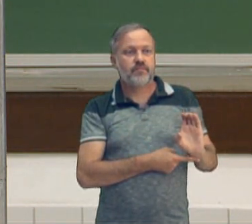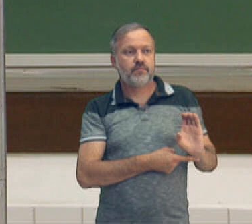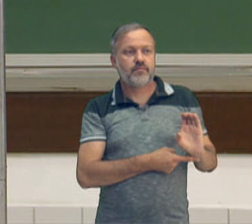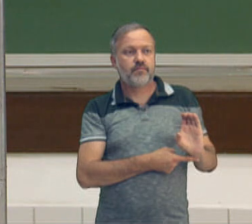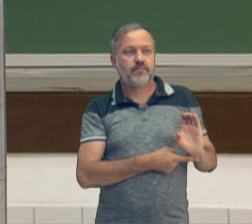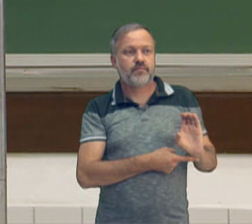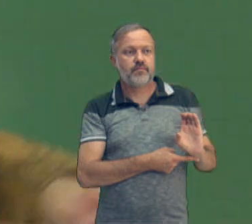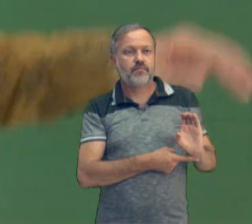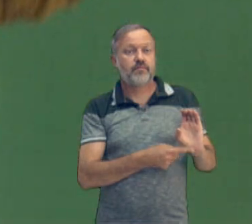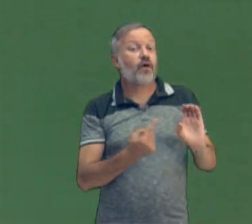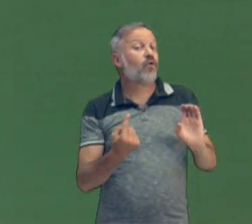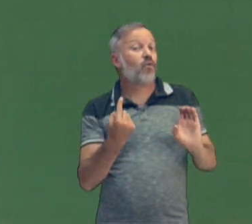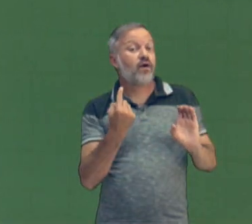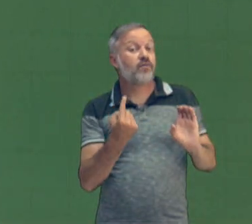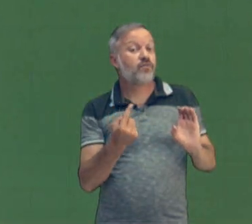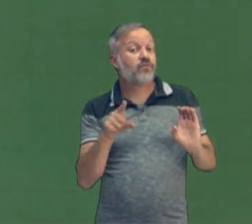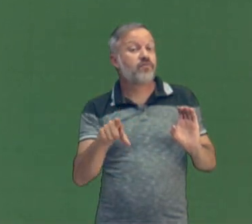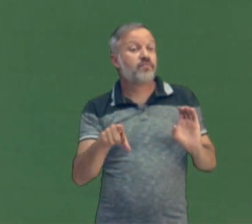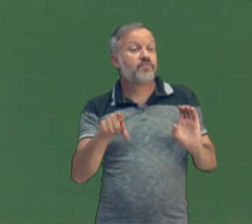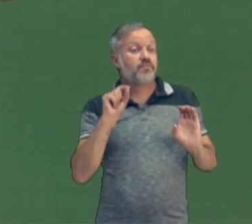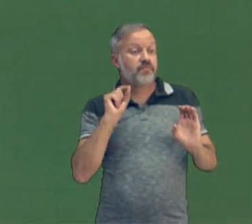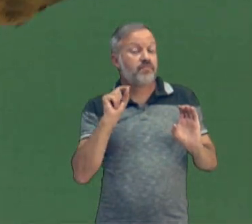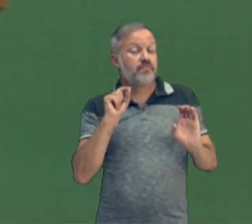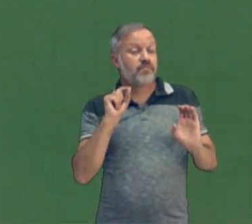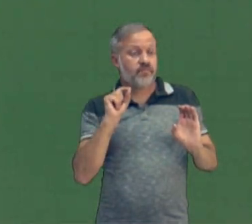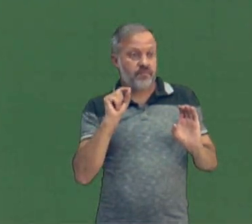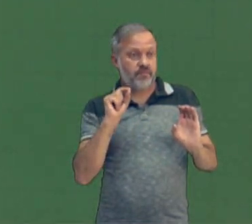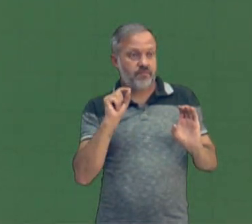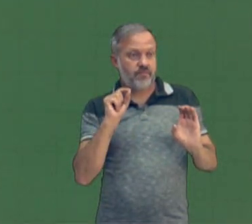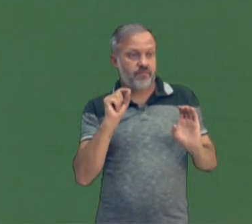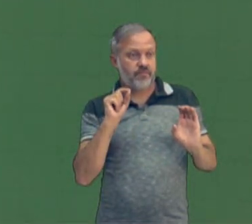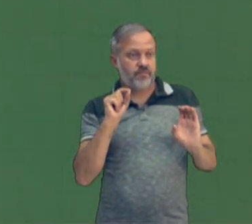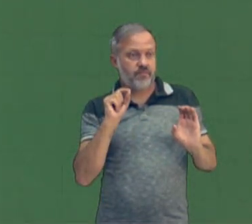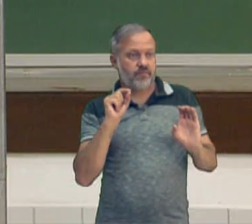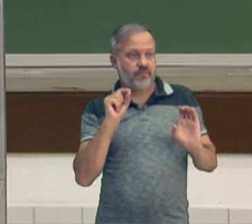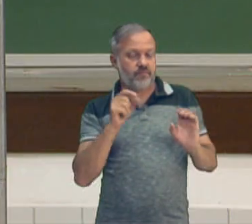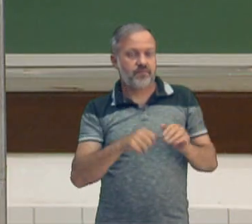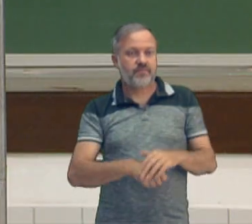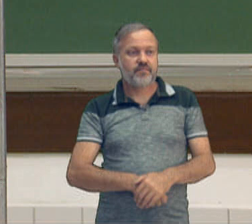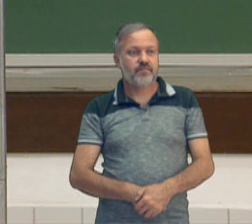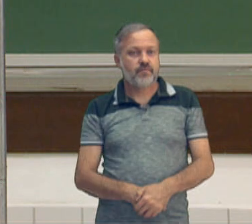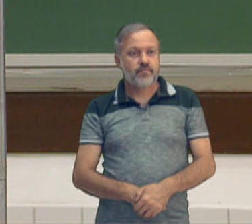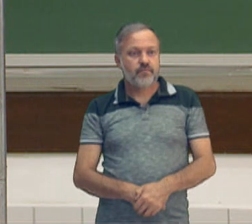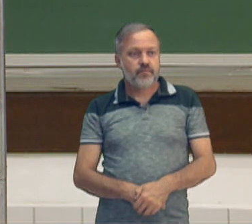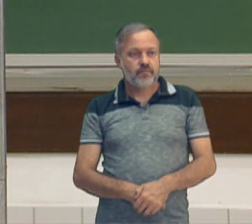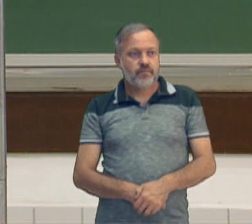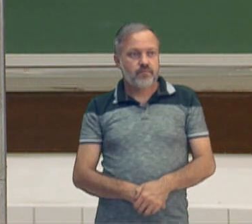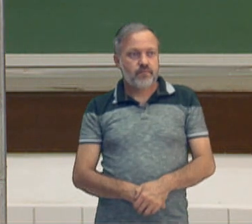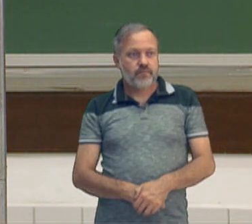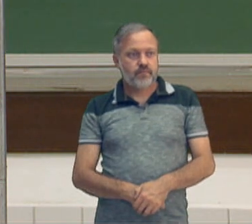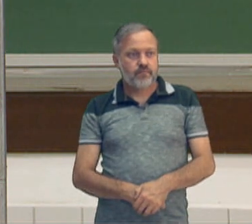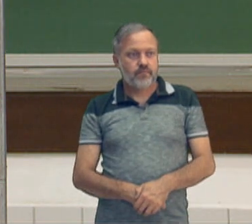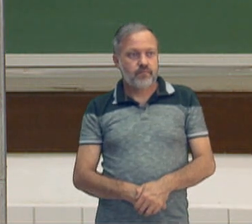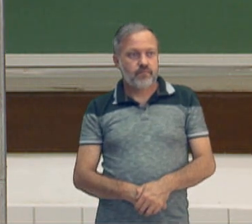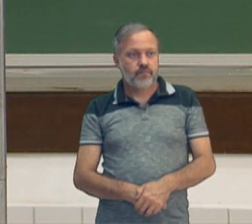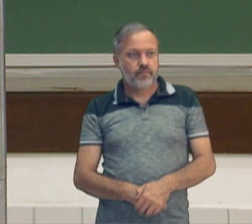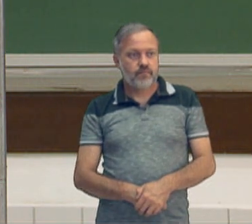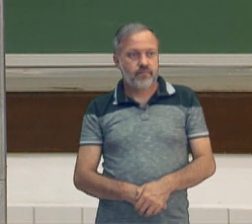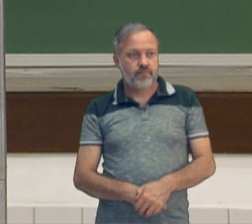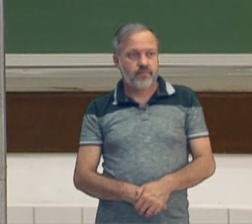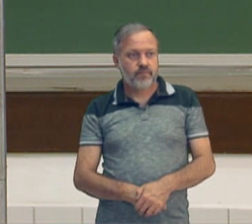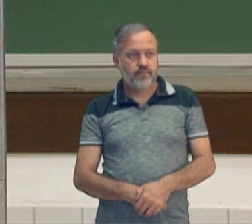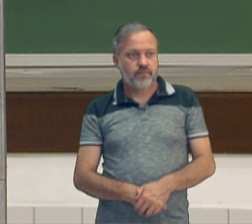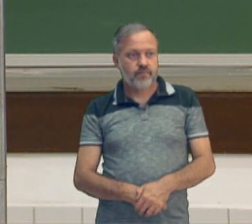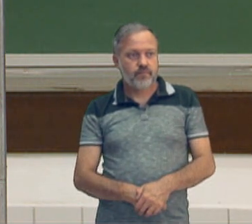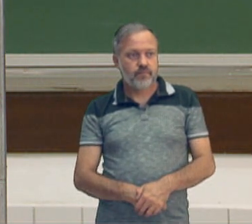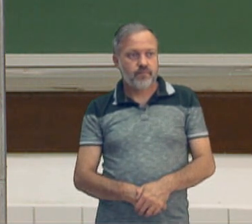sagrada. Qual alternativa você escolheu? A, B ou C? Vamos lá. A resposta correta para